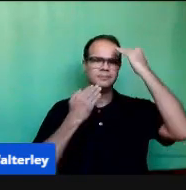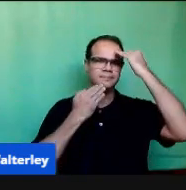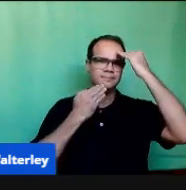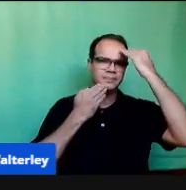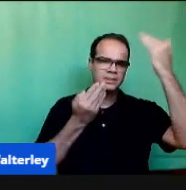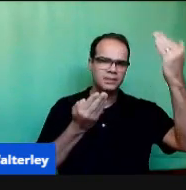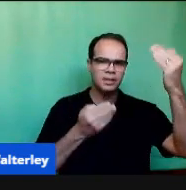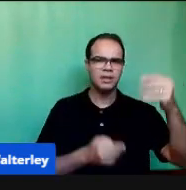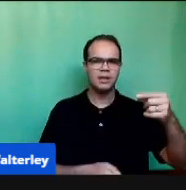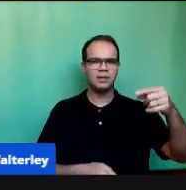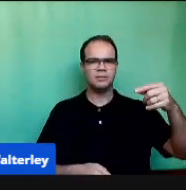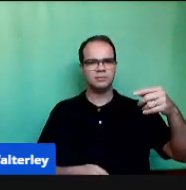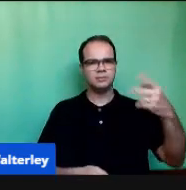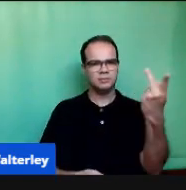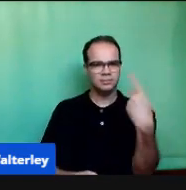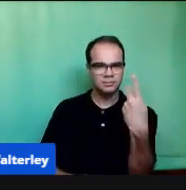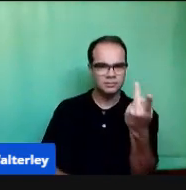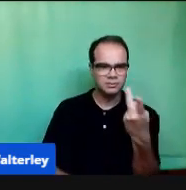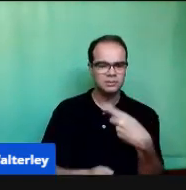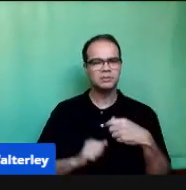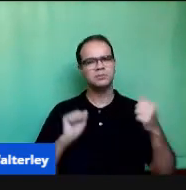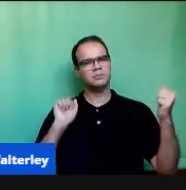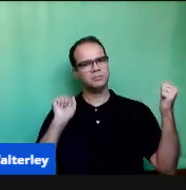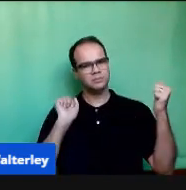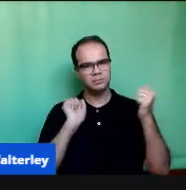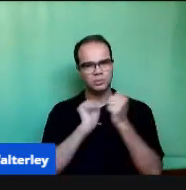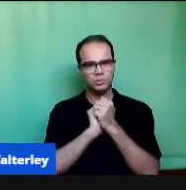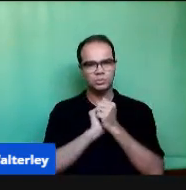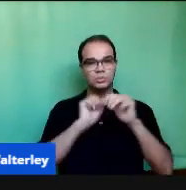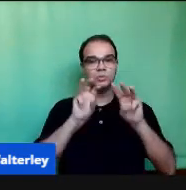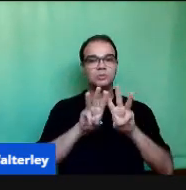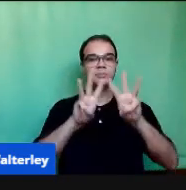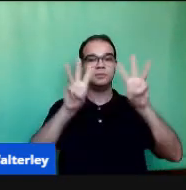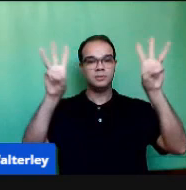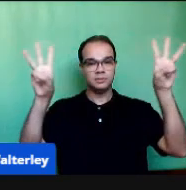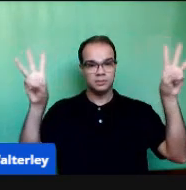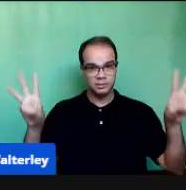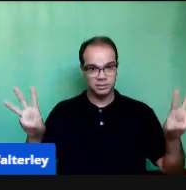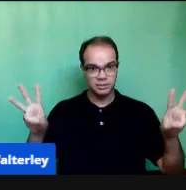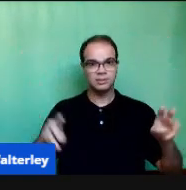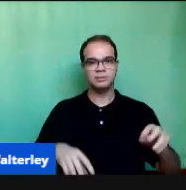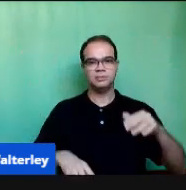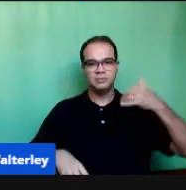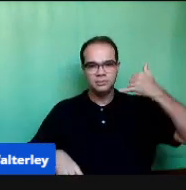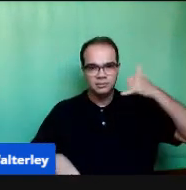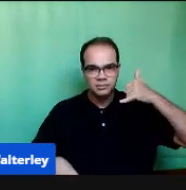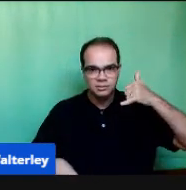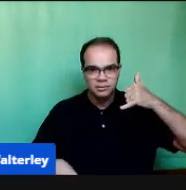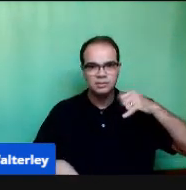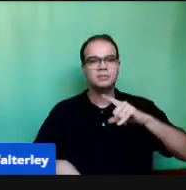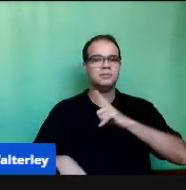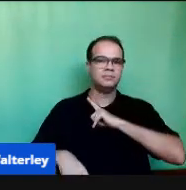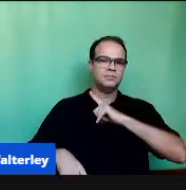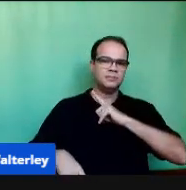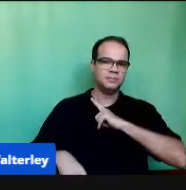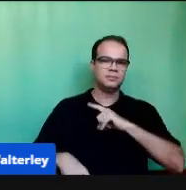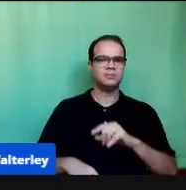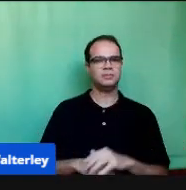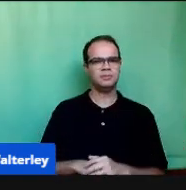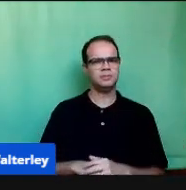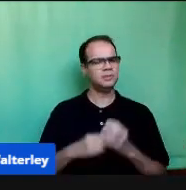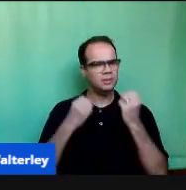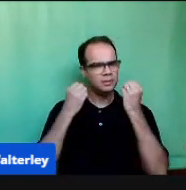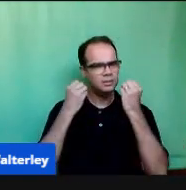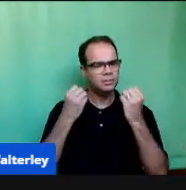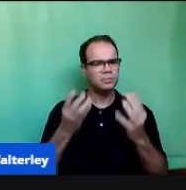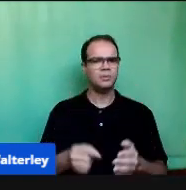vocês mais uma vez. Deixamos aí, além do nosso site, os nossos contatos da Subsecretaria Estadual LGBT, nosso site,